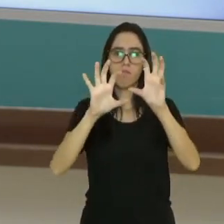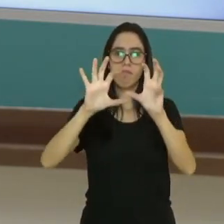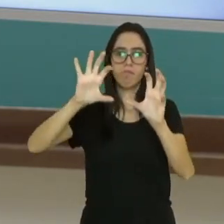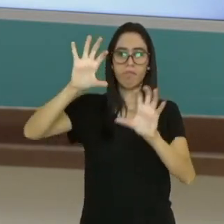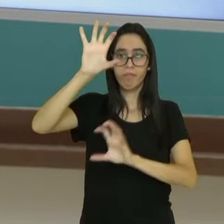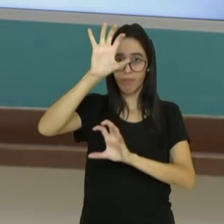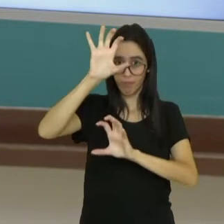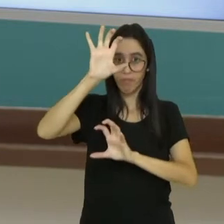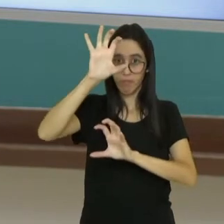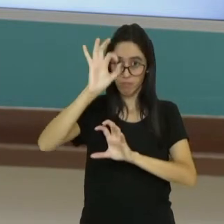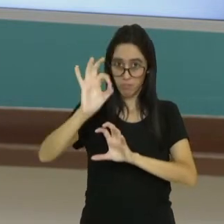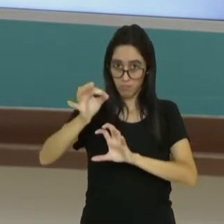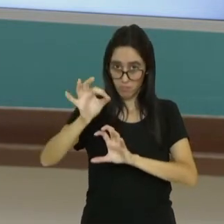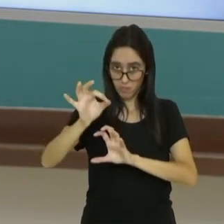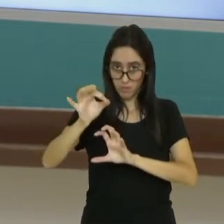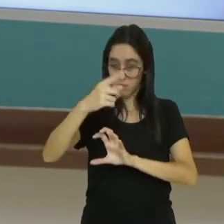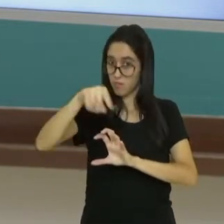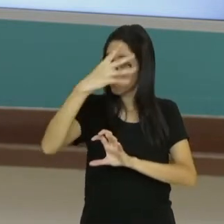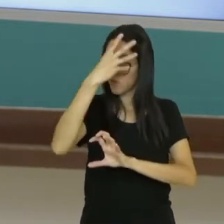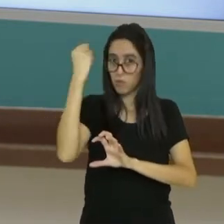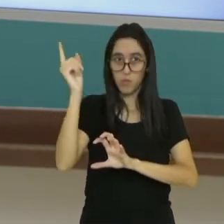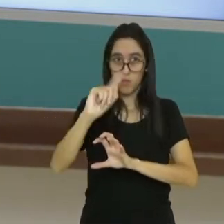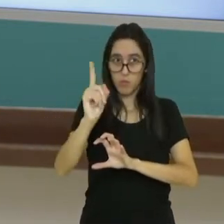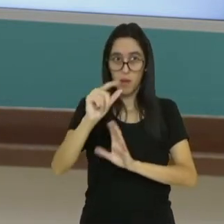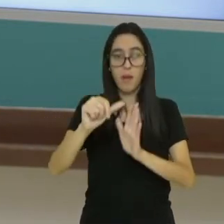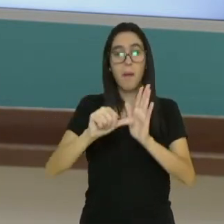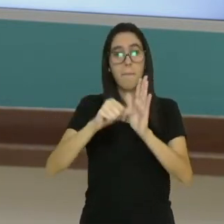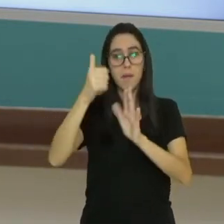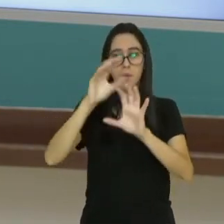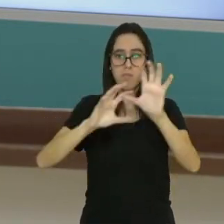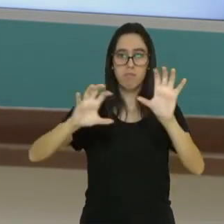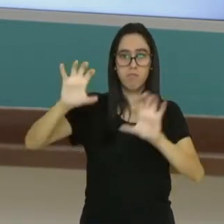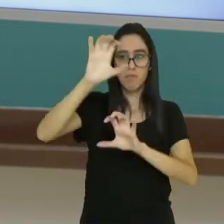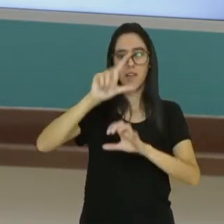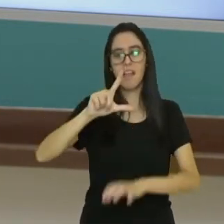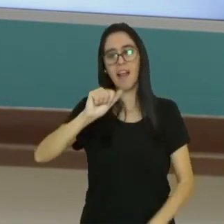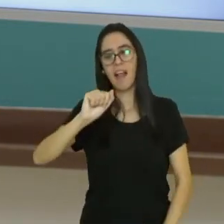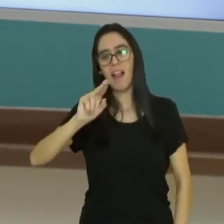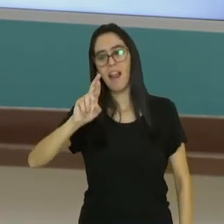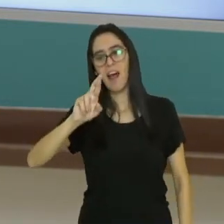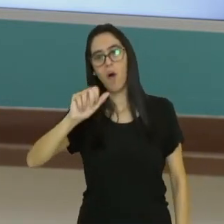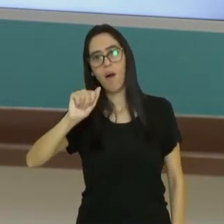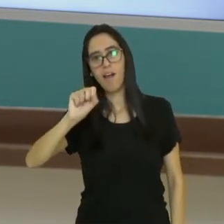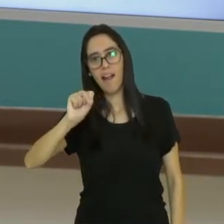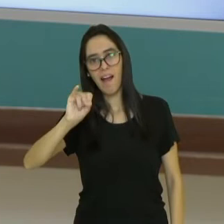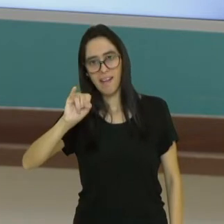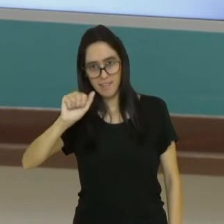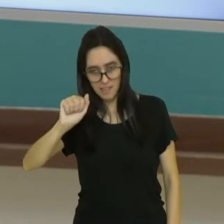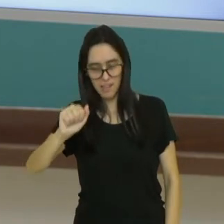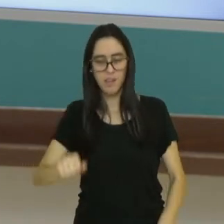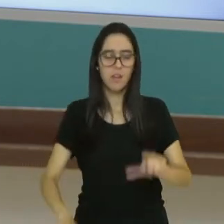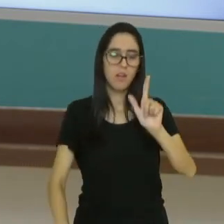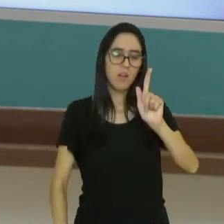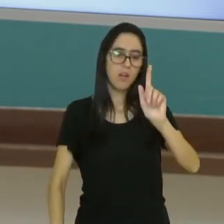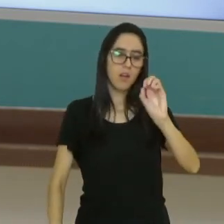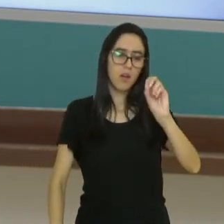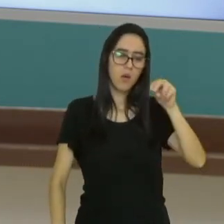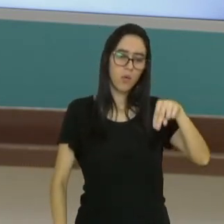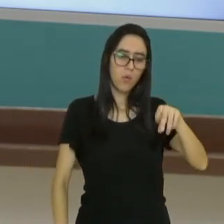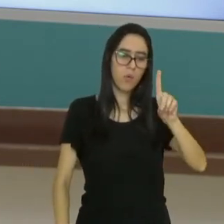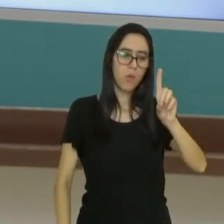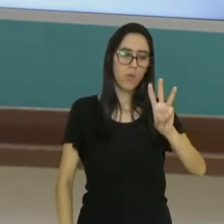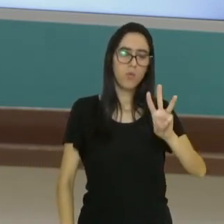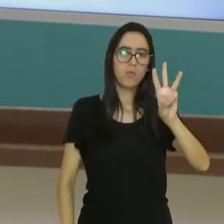esquecer disso. Na resposta de vocês tinha que estar ali, né? Formação da Laurássia e Gondwana. E desses dois blocos é